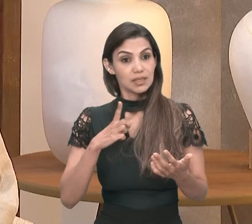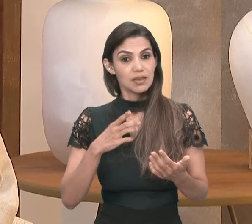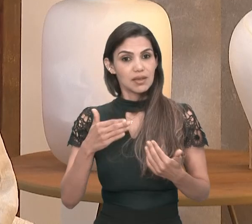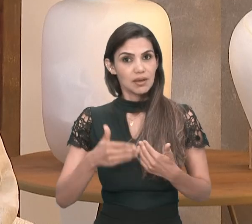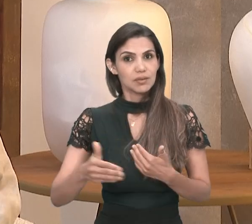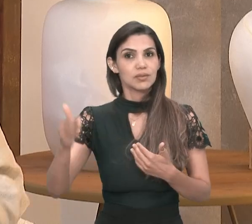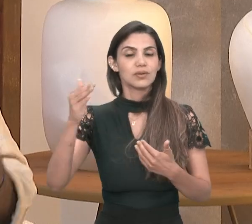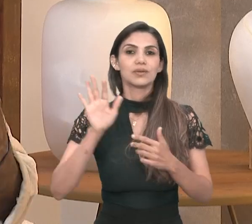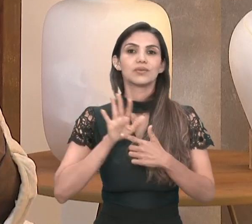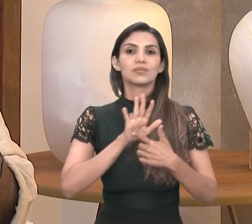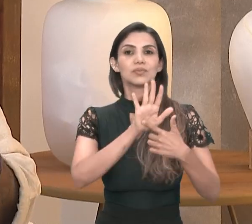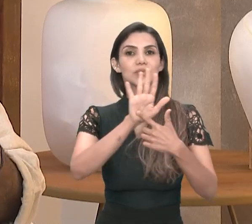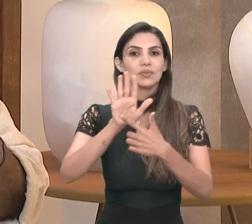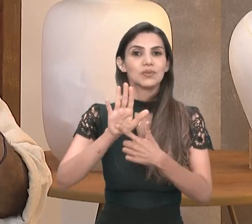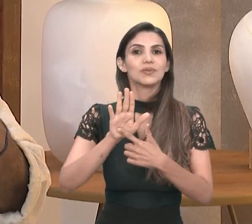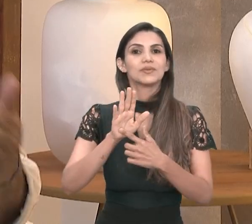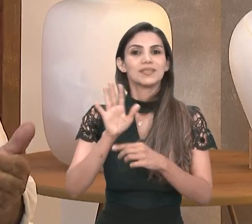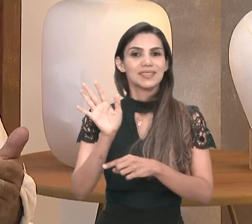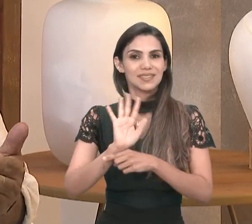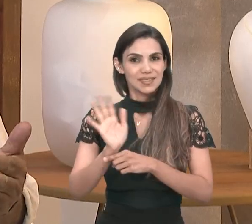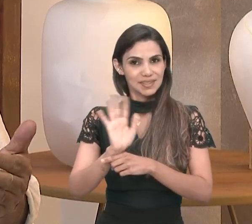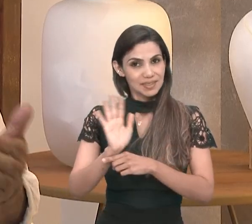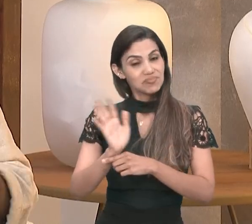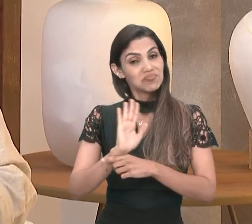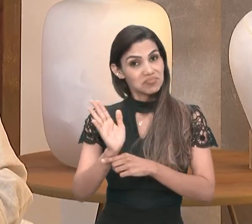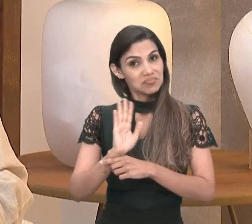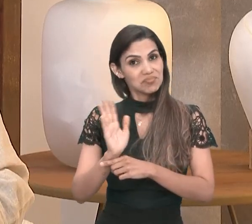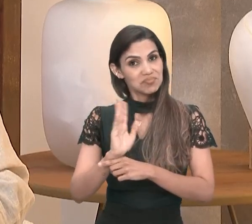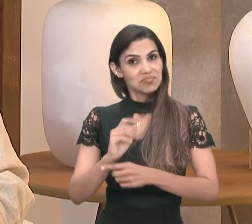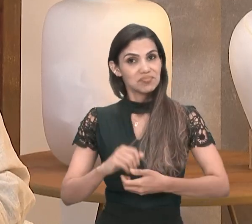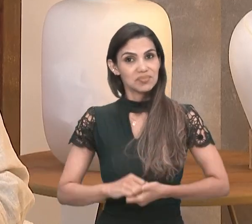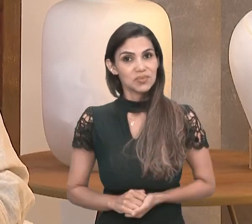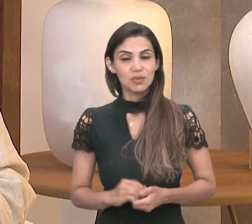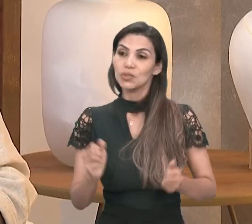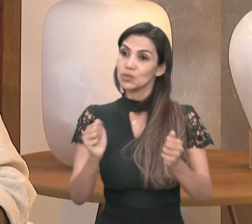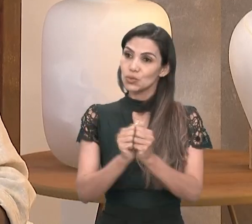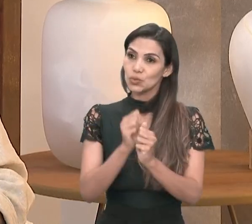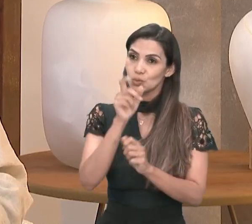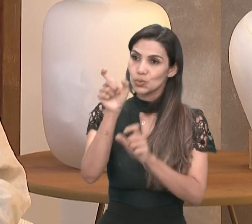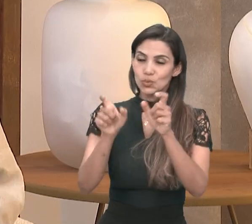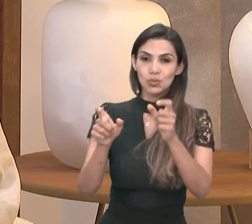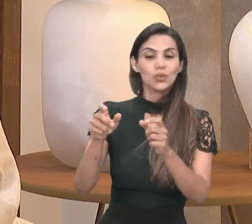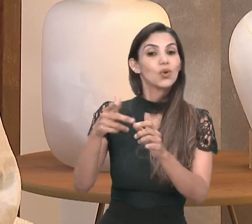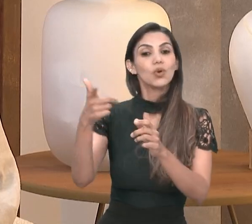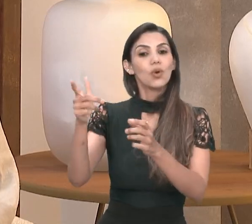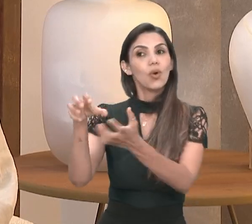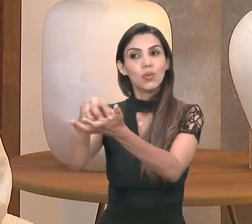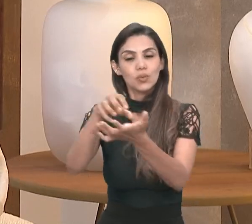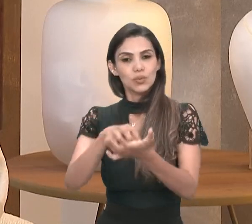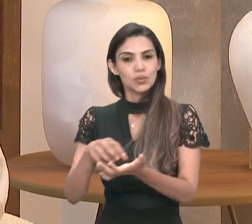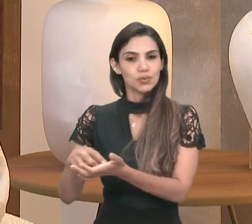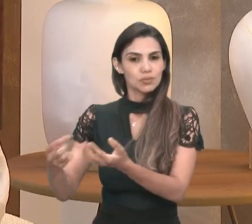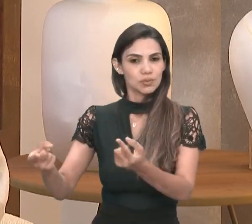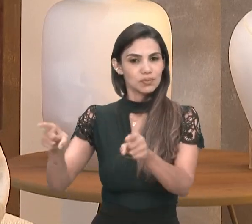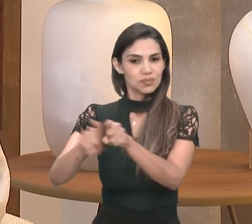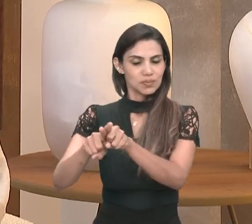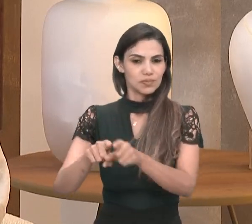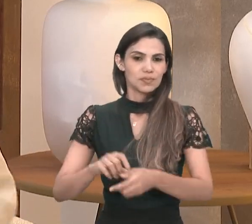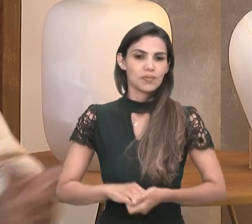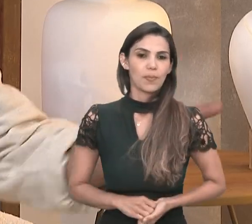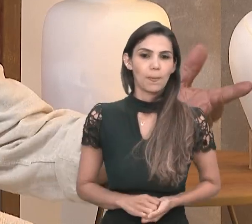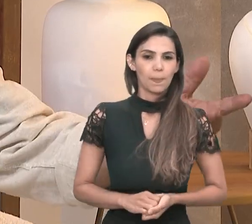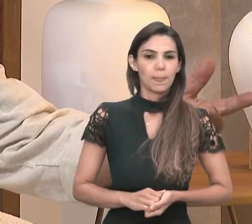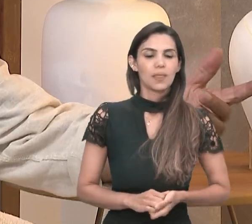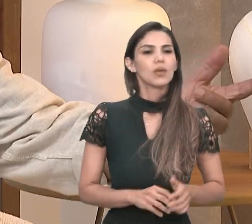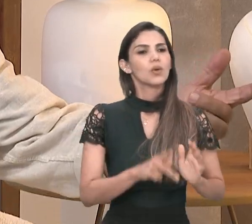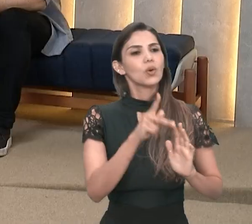Internacional de Cinema e Direitos Humanos com os nossos parceiros. São quantos anos já de Magnífica? Nós vamos fazendo que vem 25. 25.